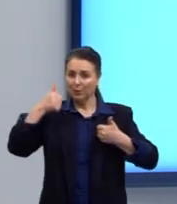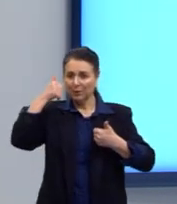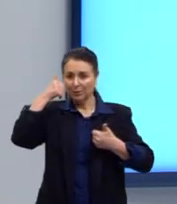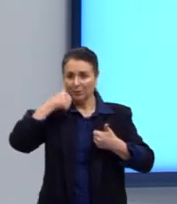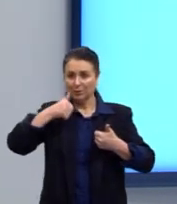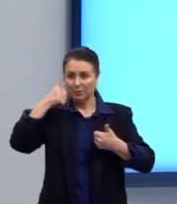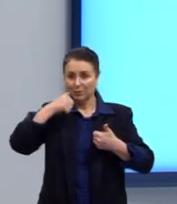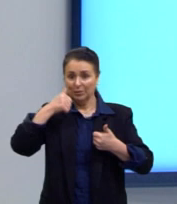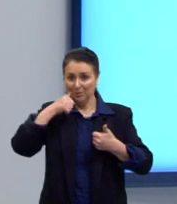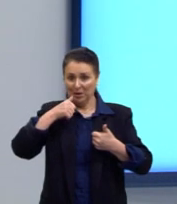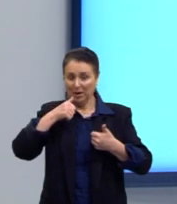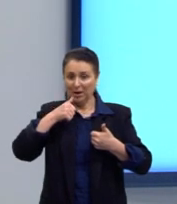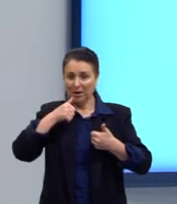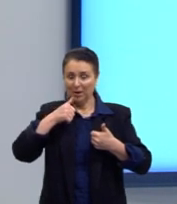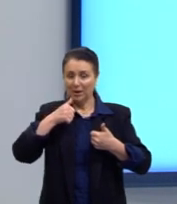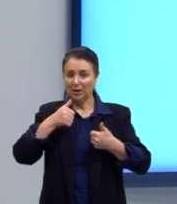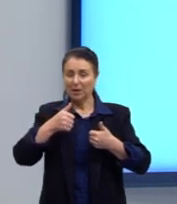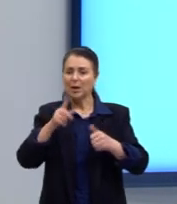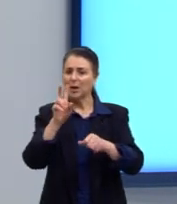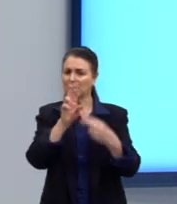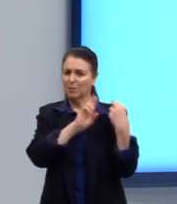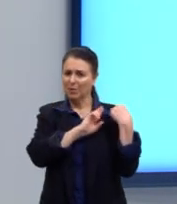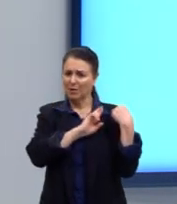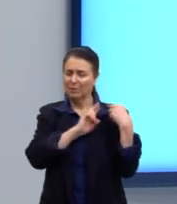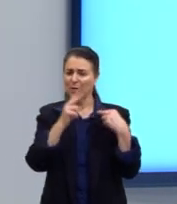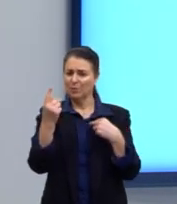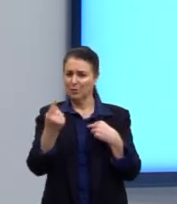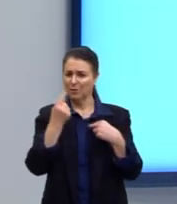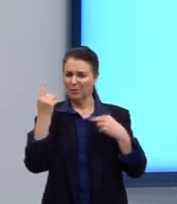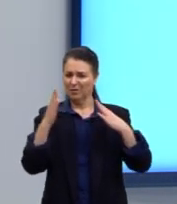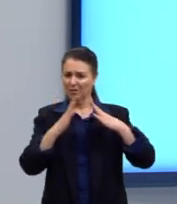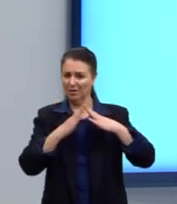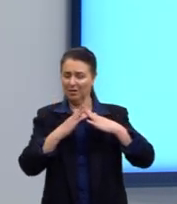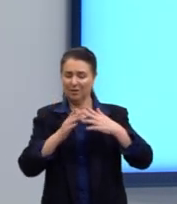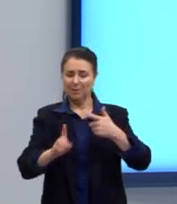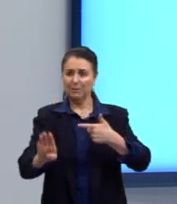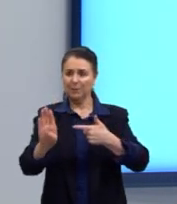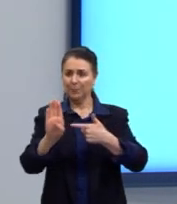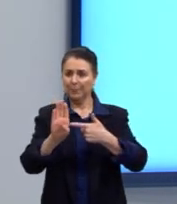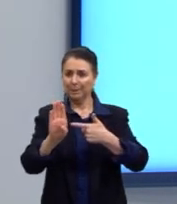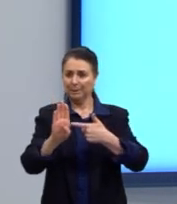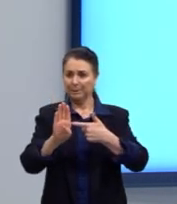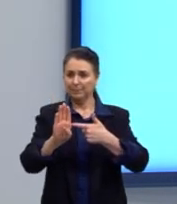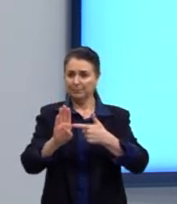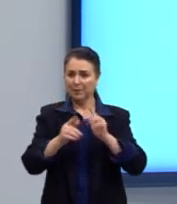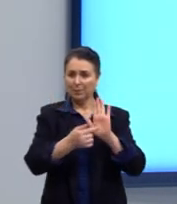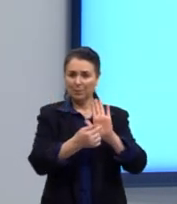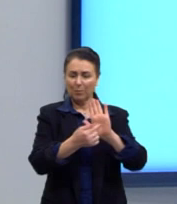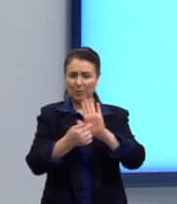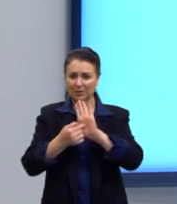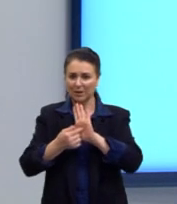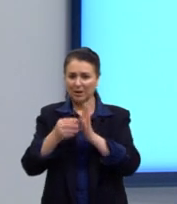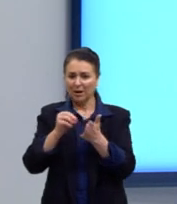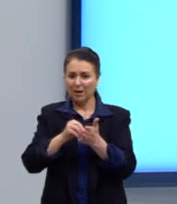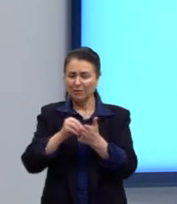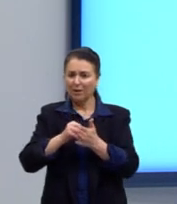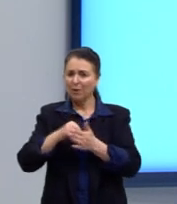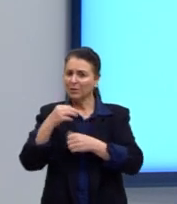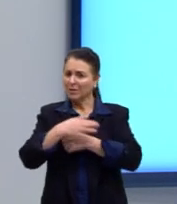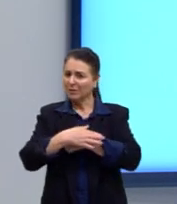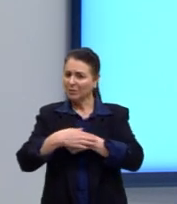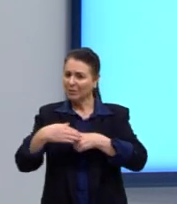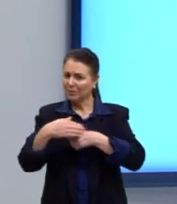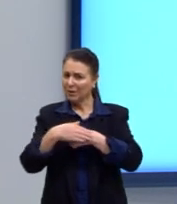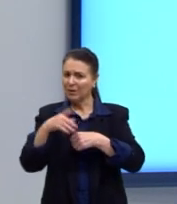provedora do Lar letra b evidenciar a ausência ausência afetiva da mãe na criação do